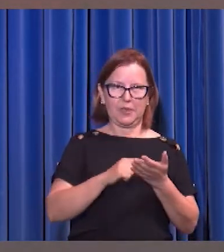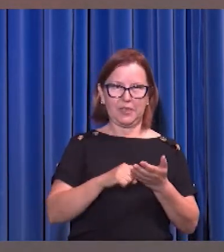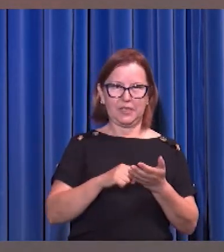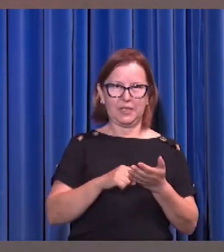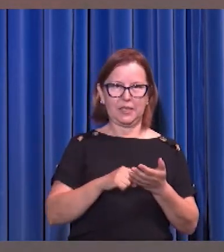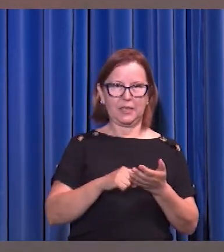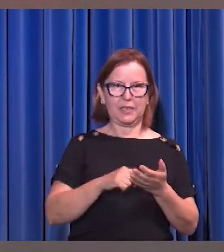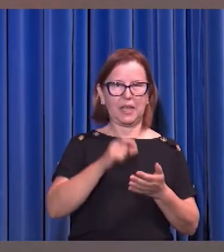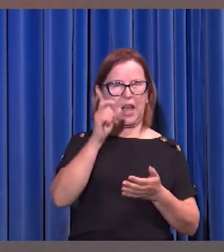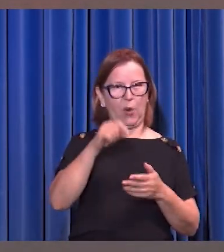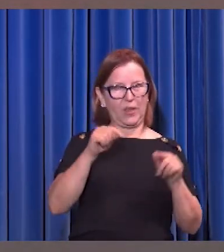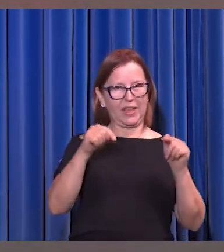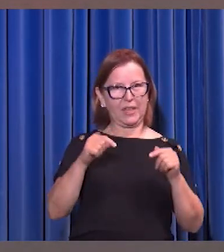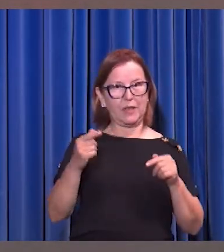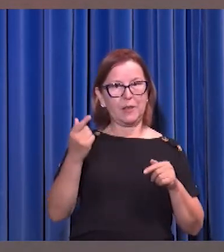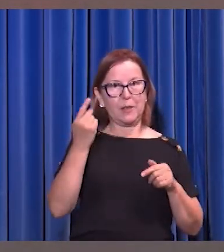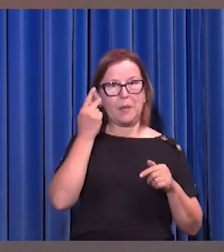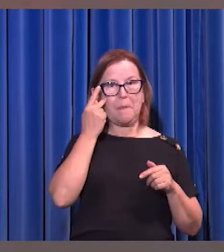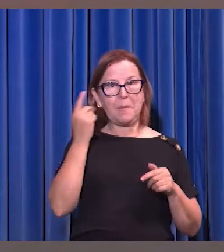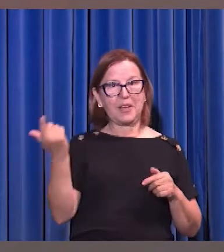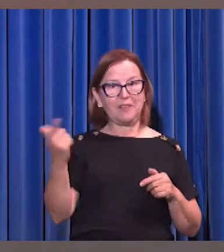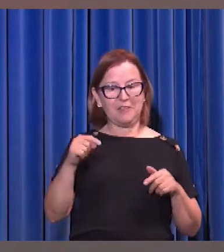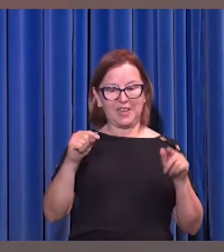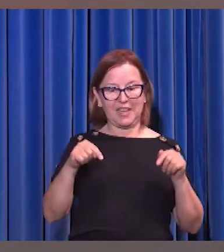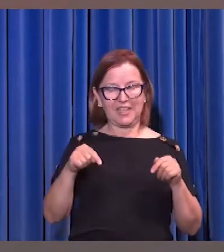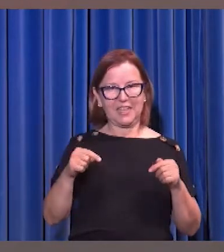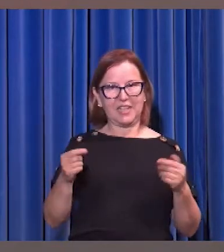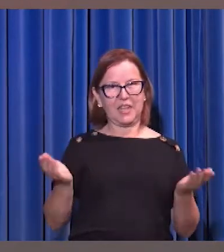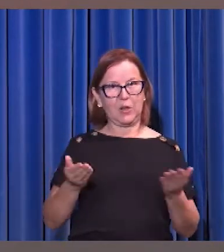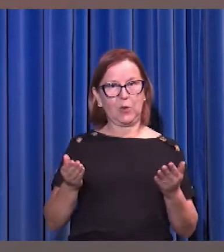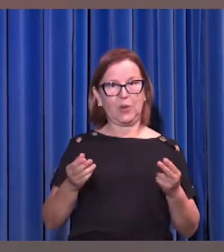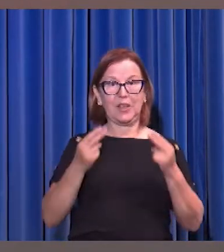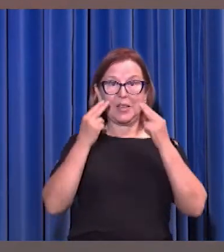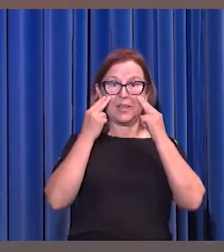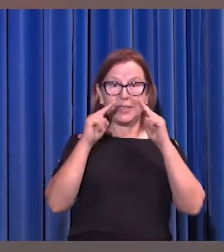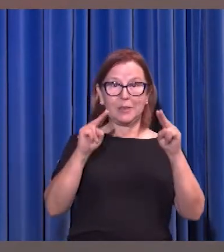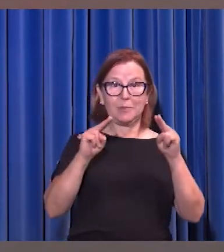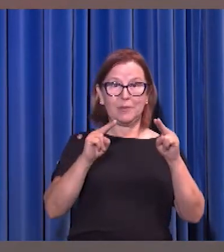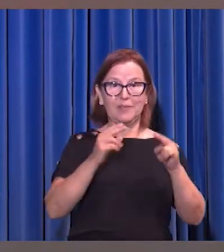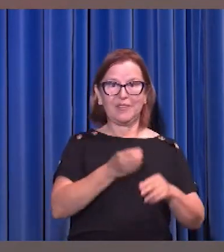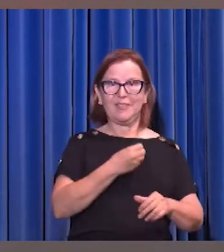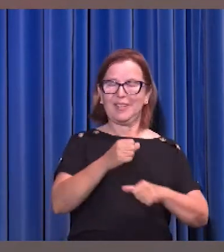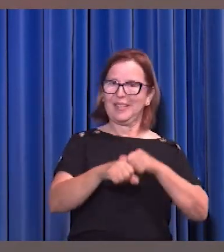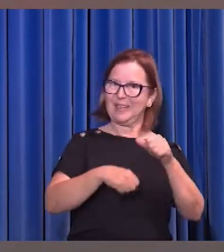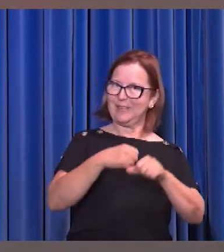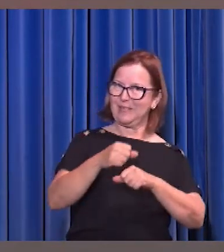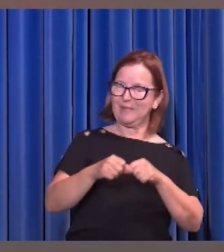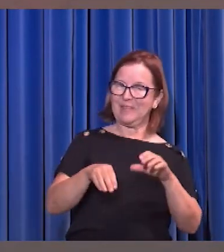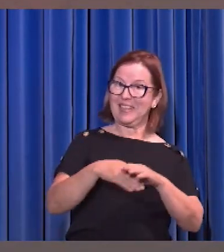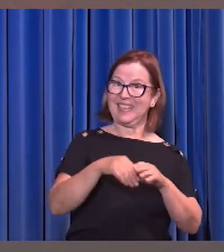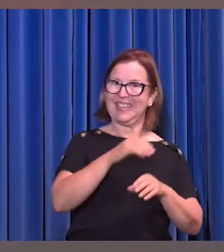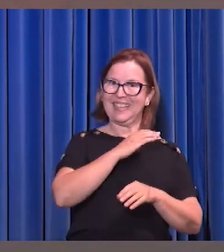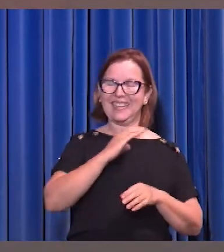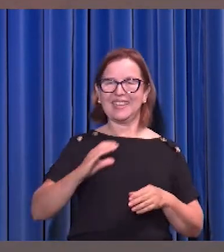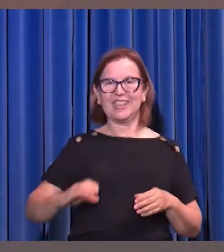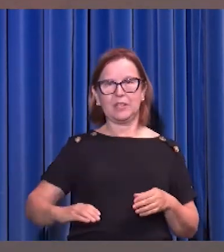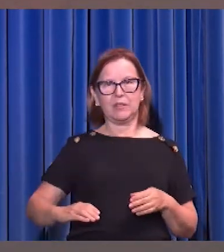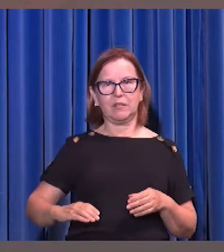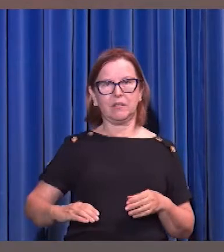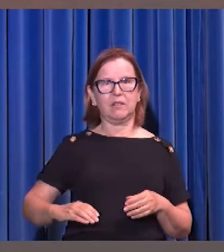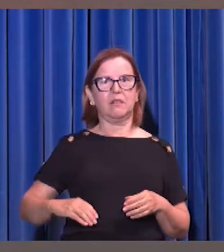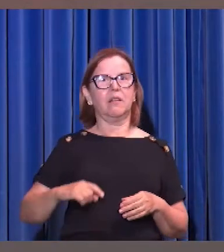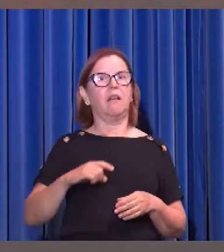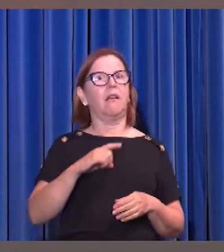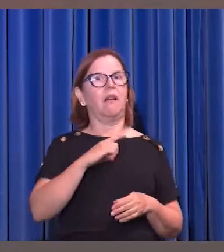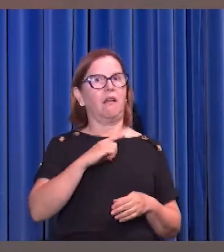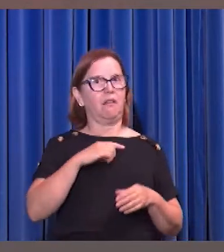vir aqui agora e dar um testemunho da sua vida transformada em Cristo, eu tenho